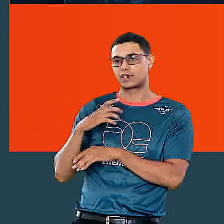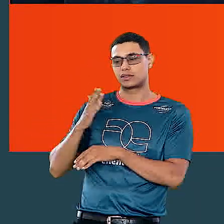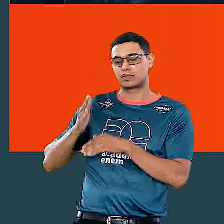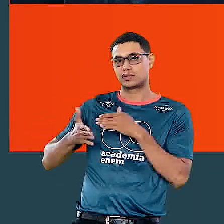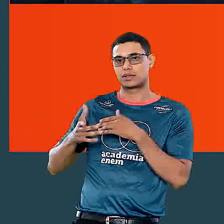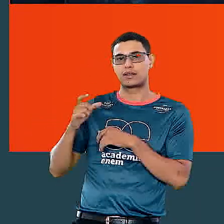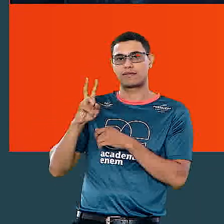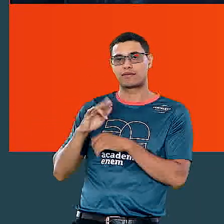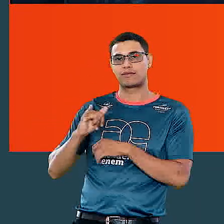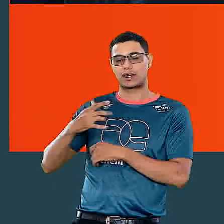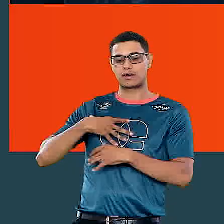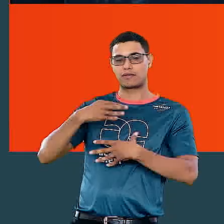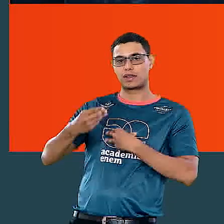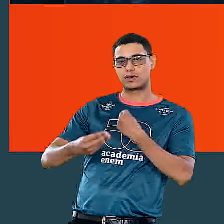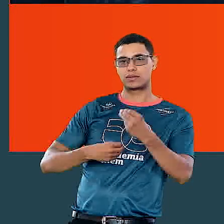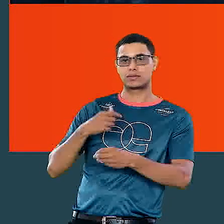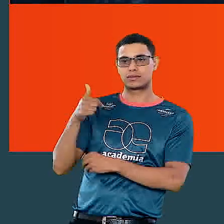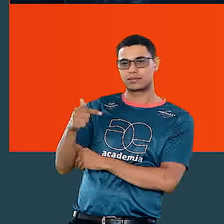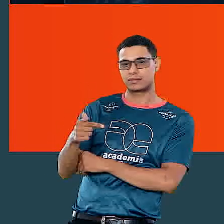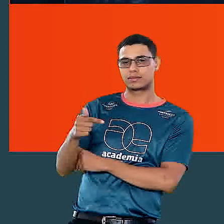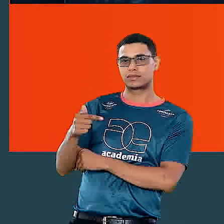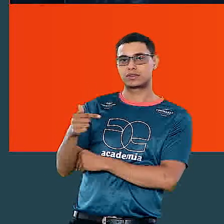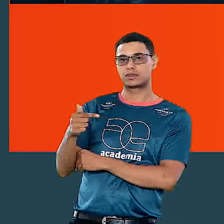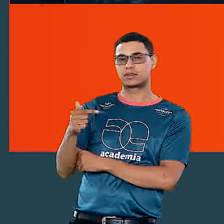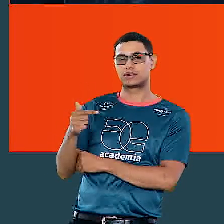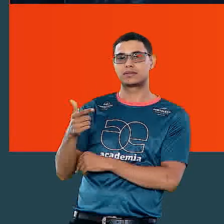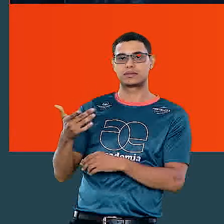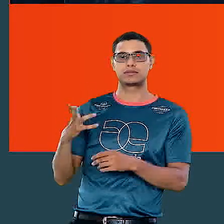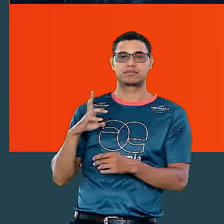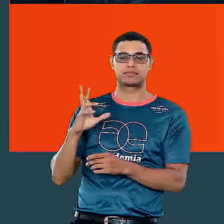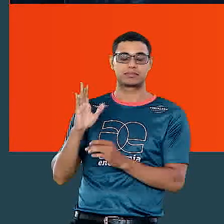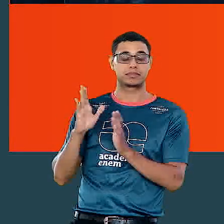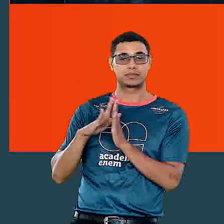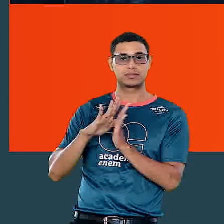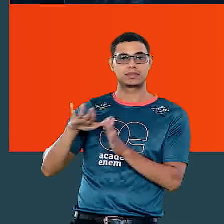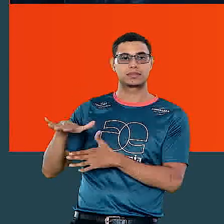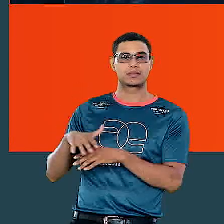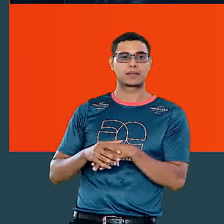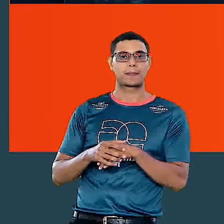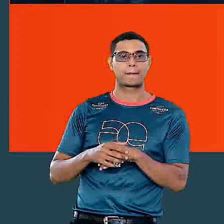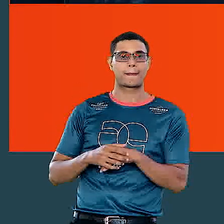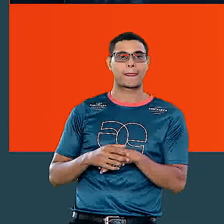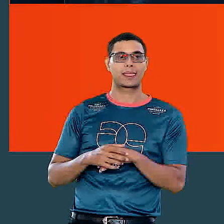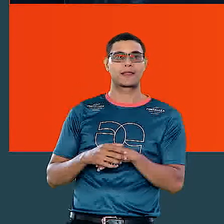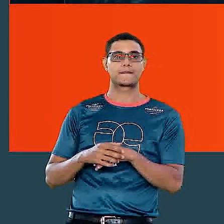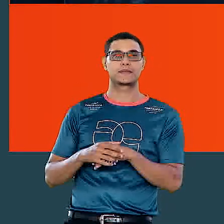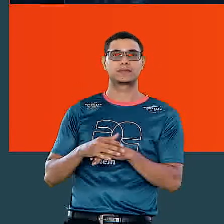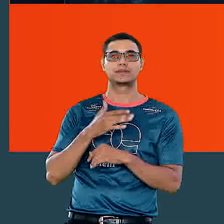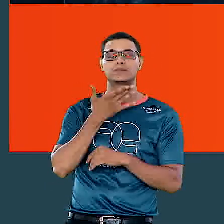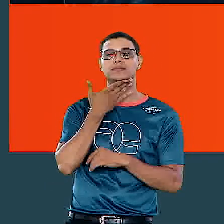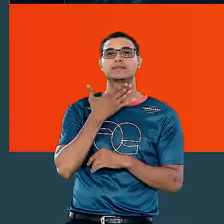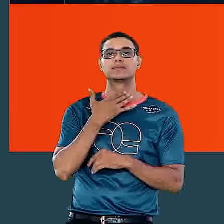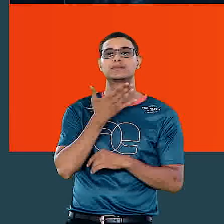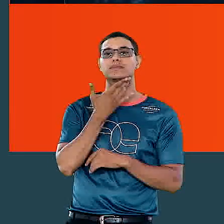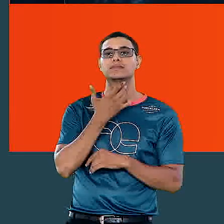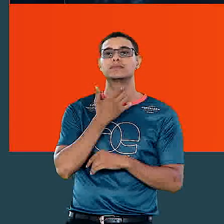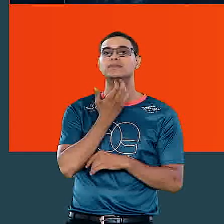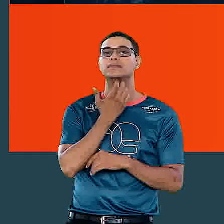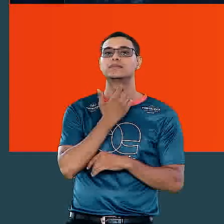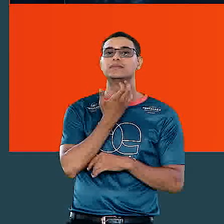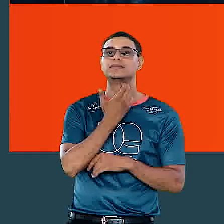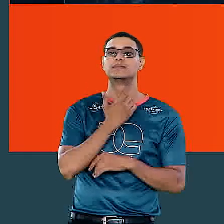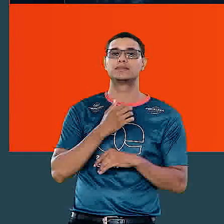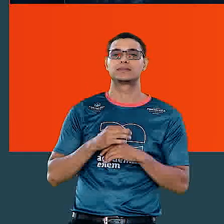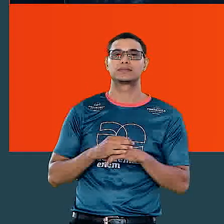com 7 filhos, que ele vai reconhecer a paternidade, tá certo? Sendo eles 3 da Virgínia. Tá vindo aí, viu?